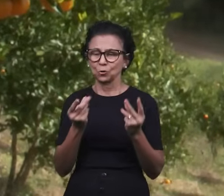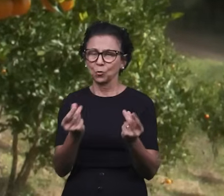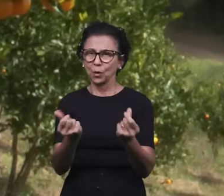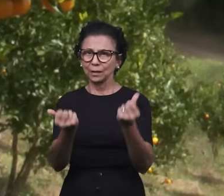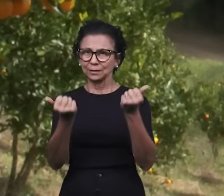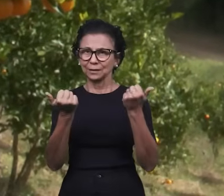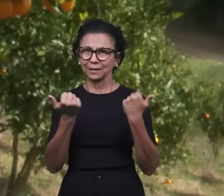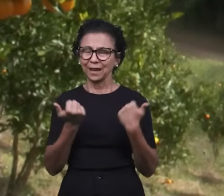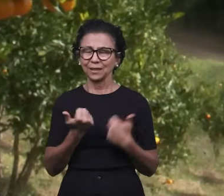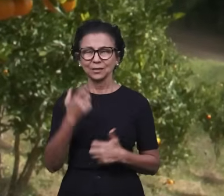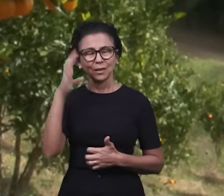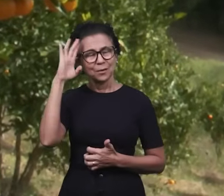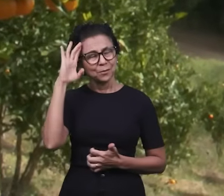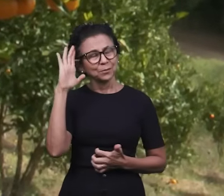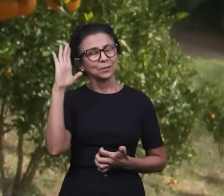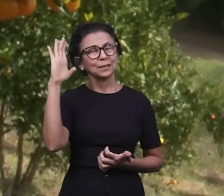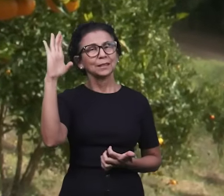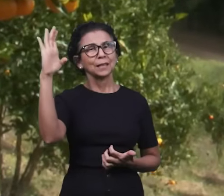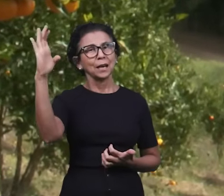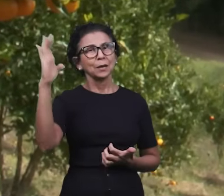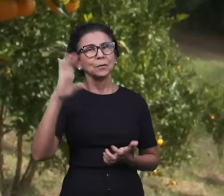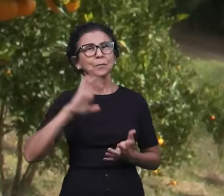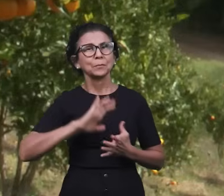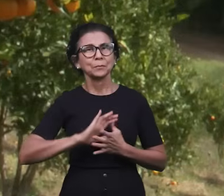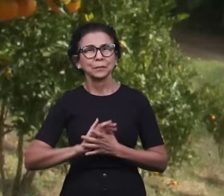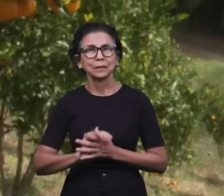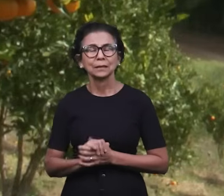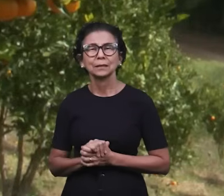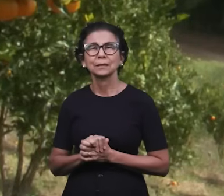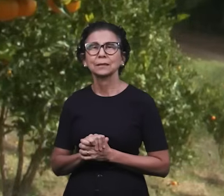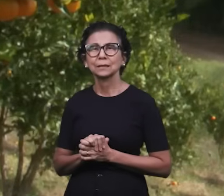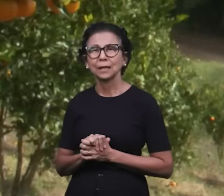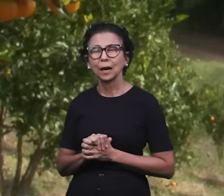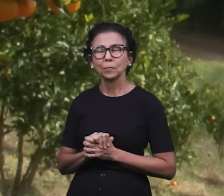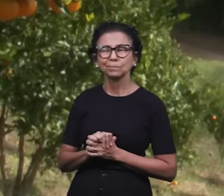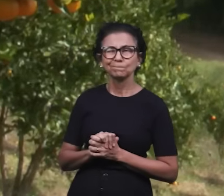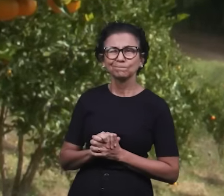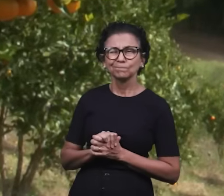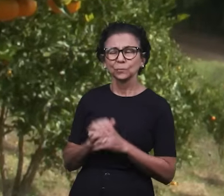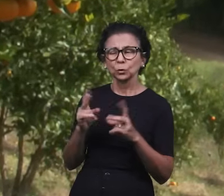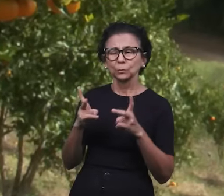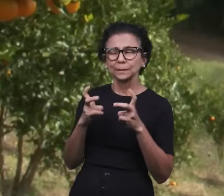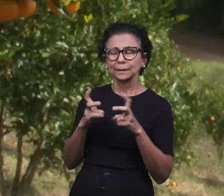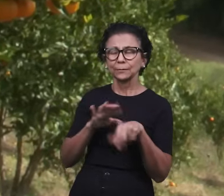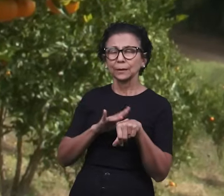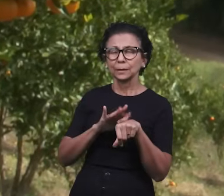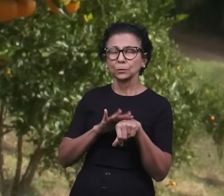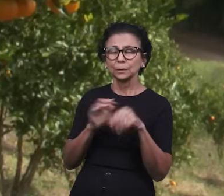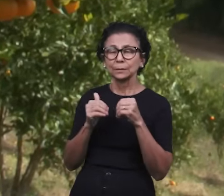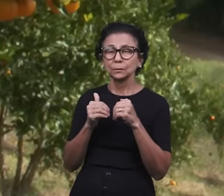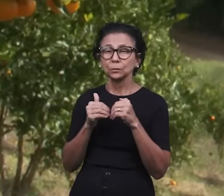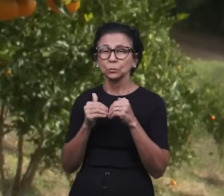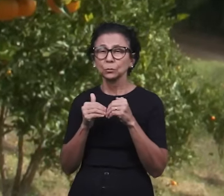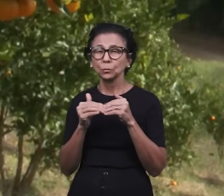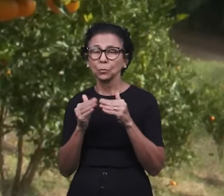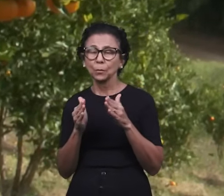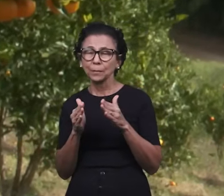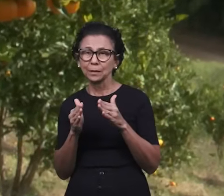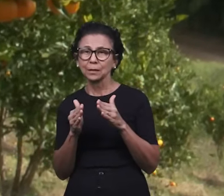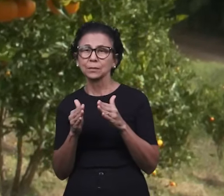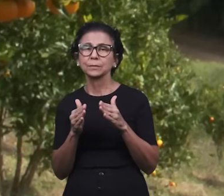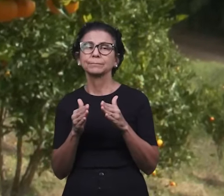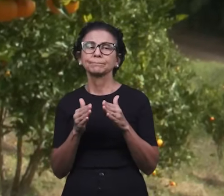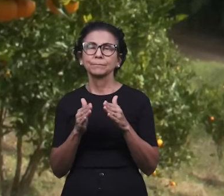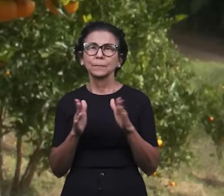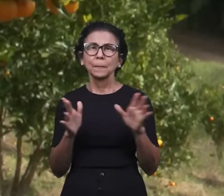no pomar e também na qualidade do fruto. Também fazemos acompanhamento para o controle de pragas, né?